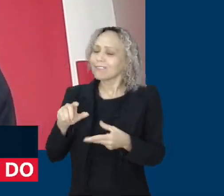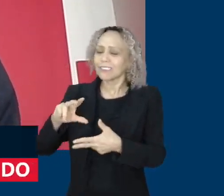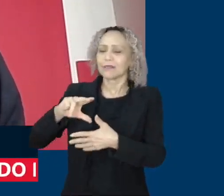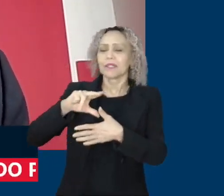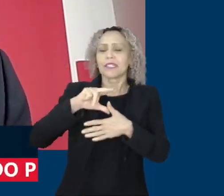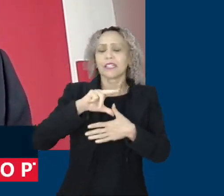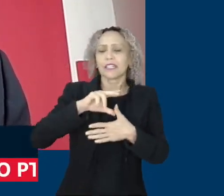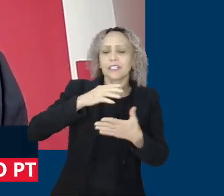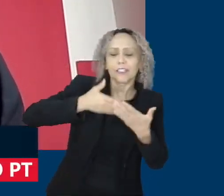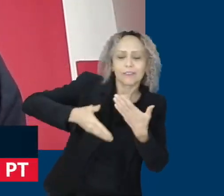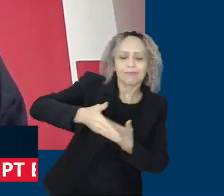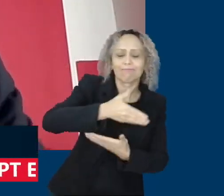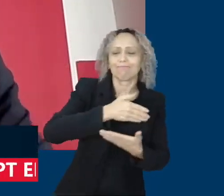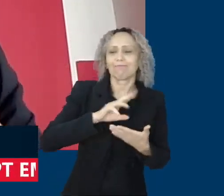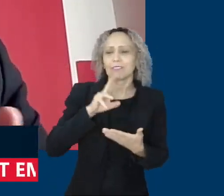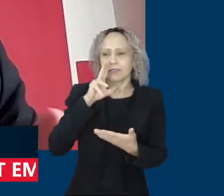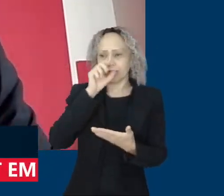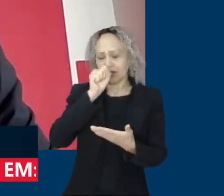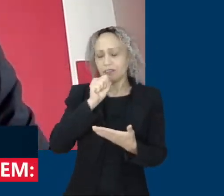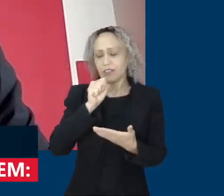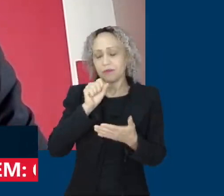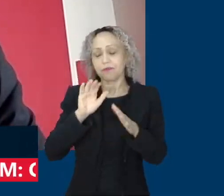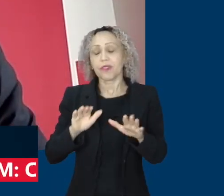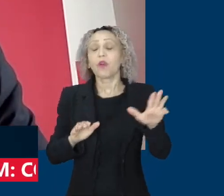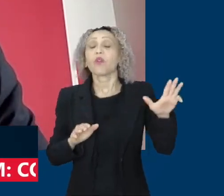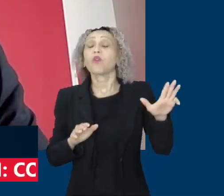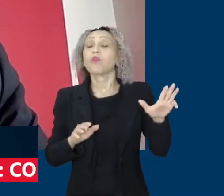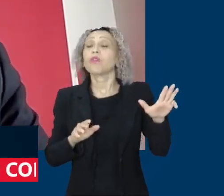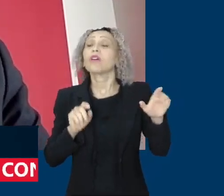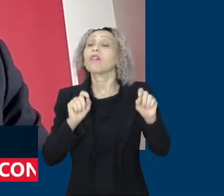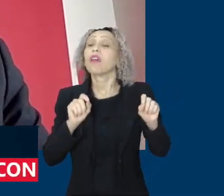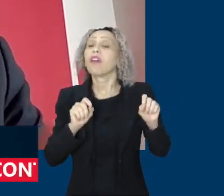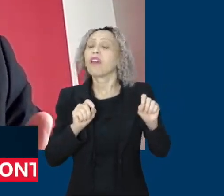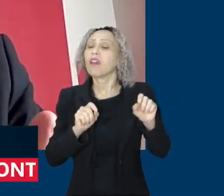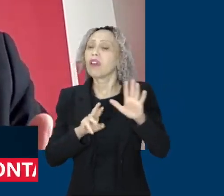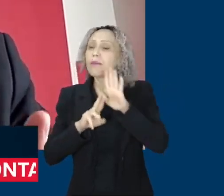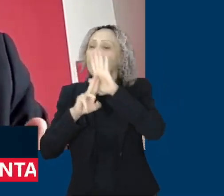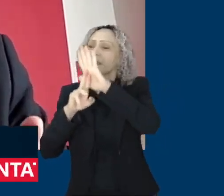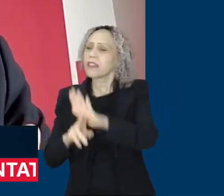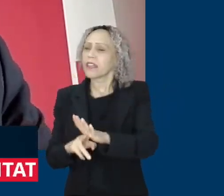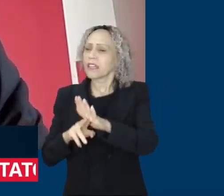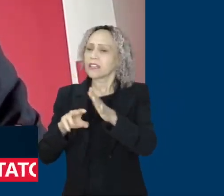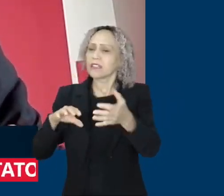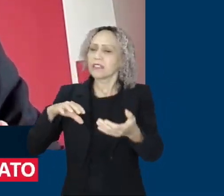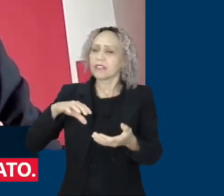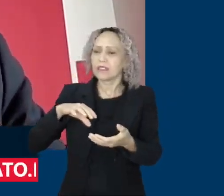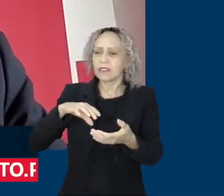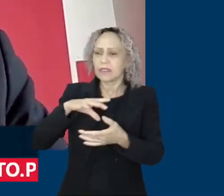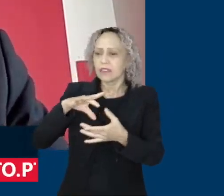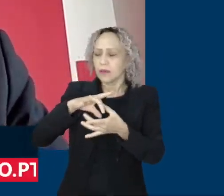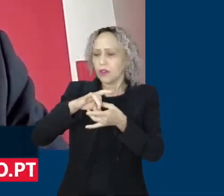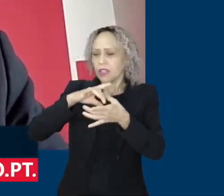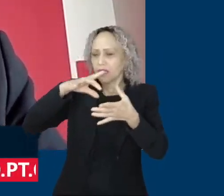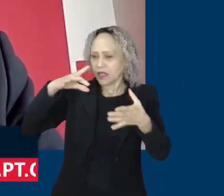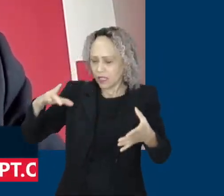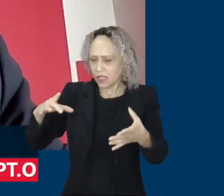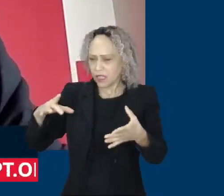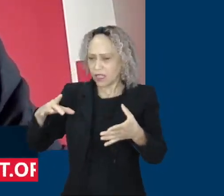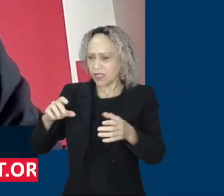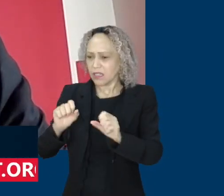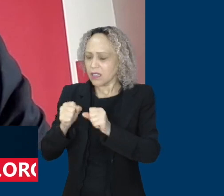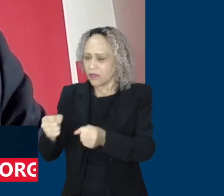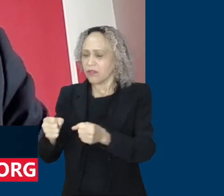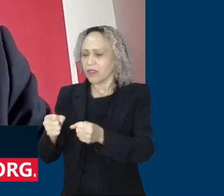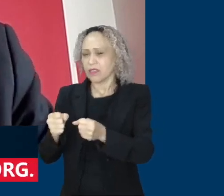recado principal que o Lula representa é democracia, é defesa do meio ambiente, é desenvolvimento